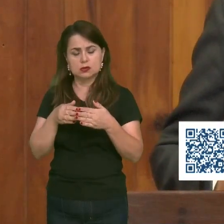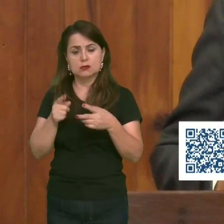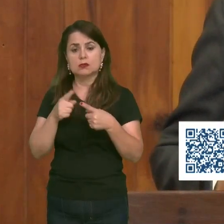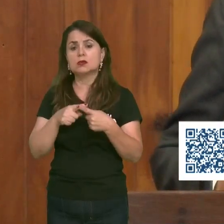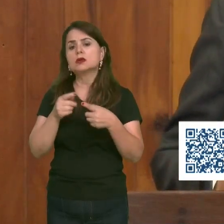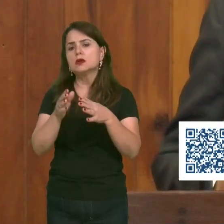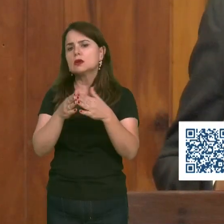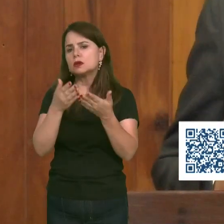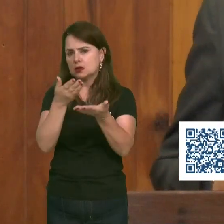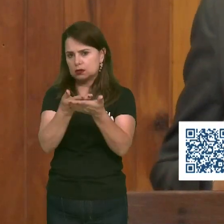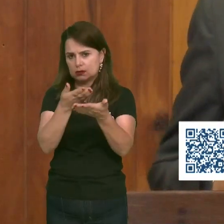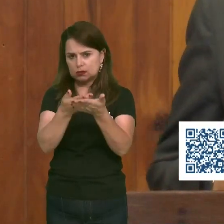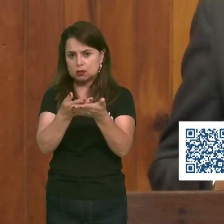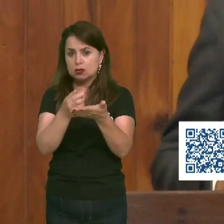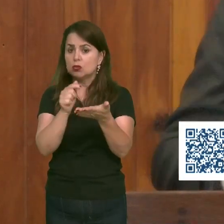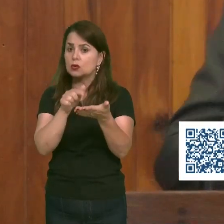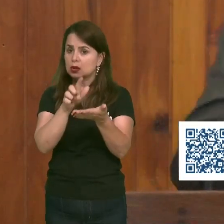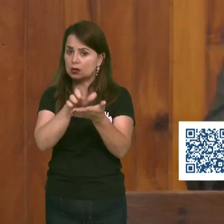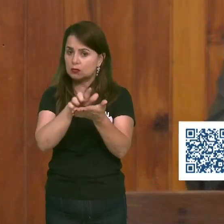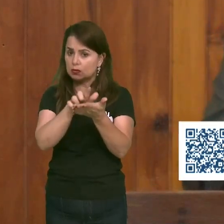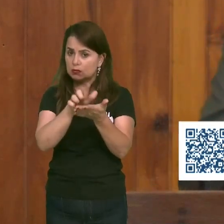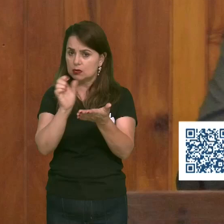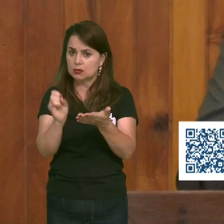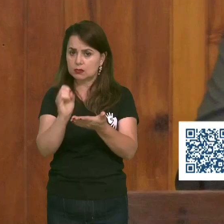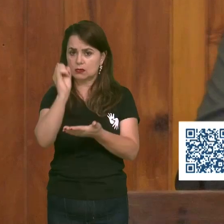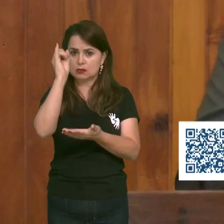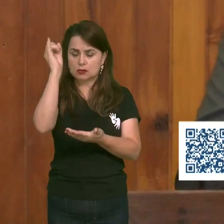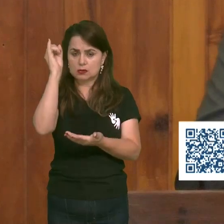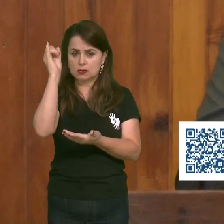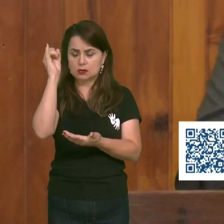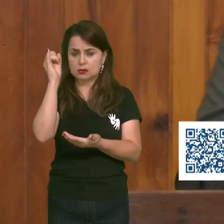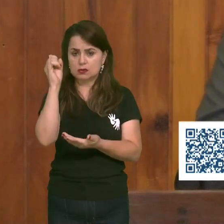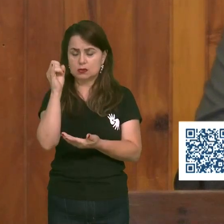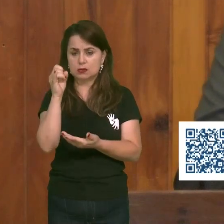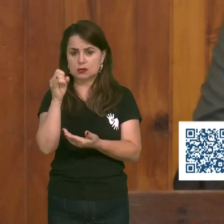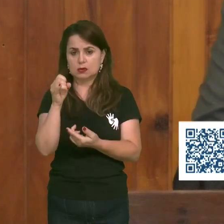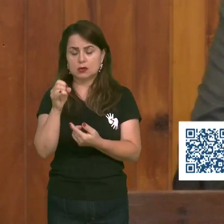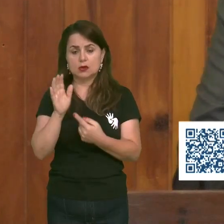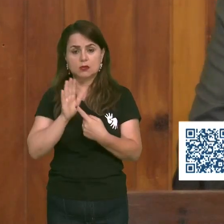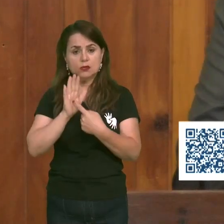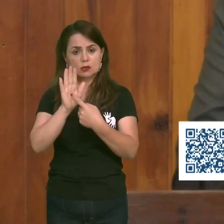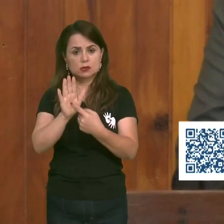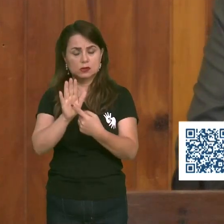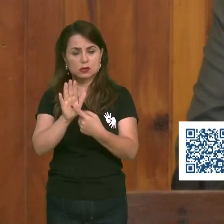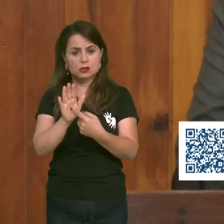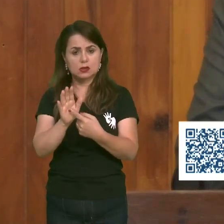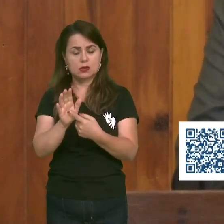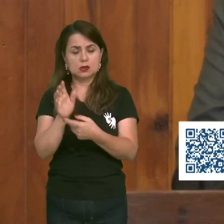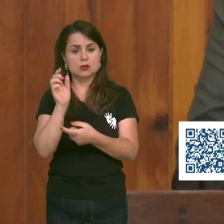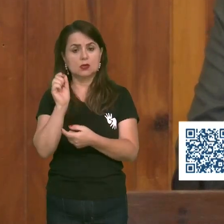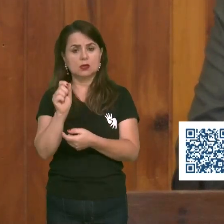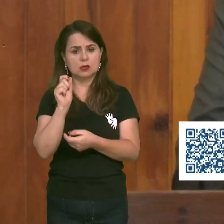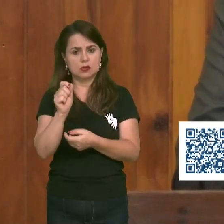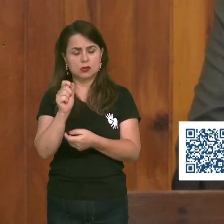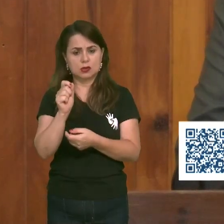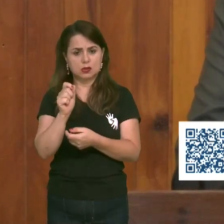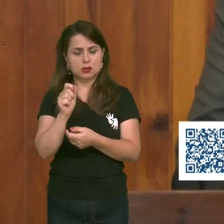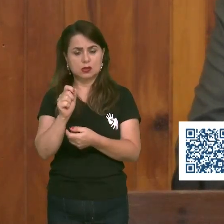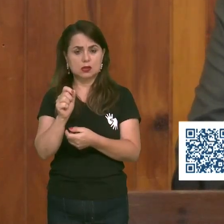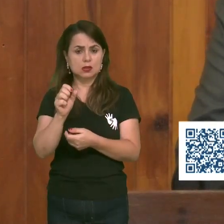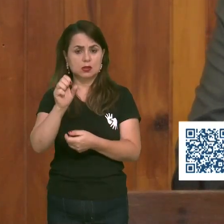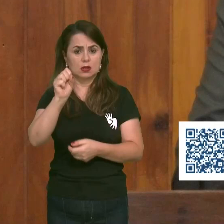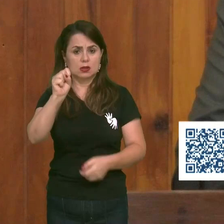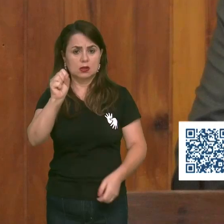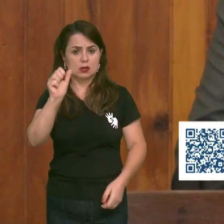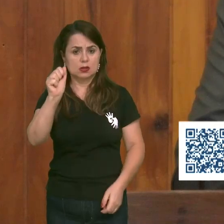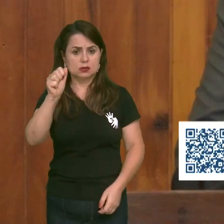tanta importância que se trata do gerenciamento do Samu da